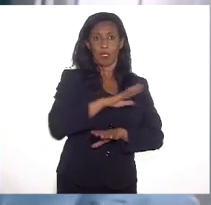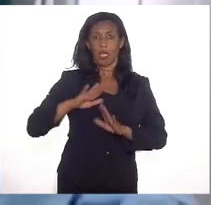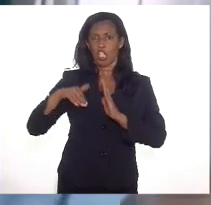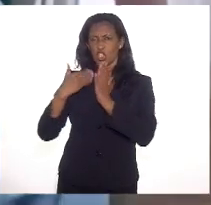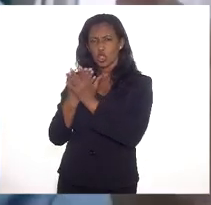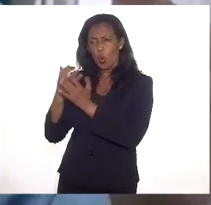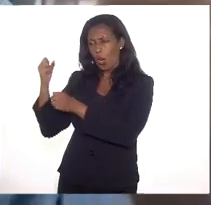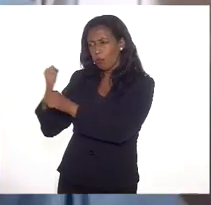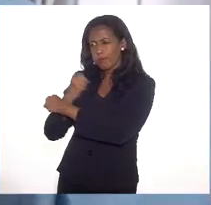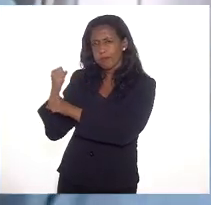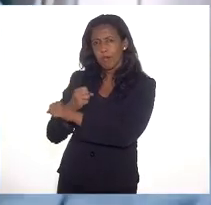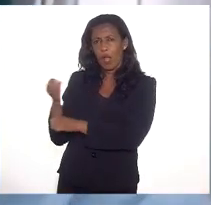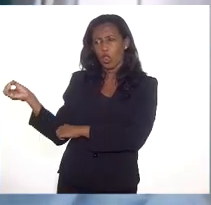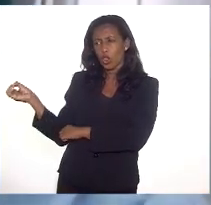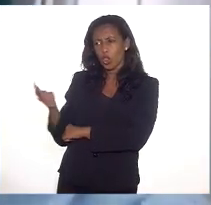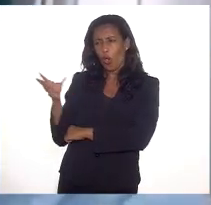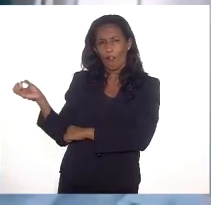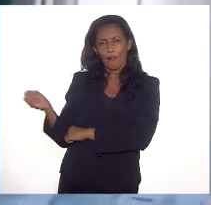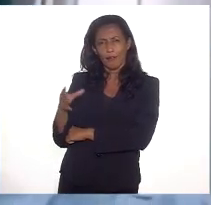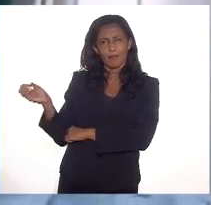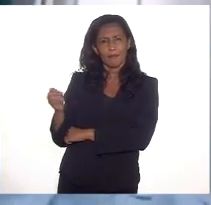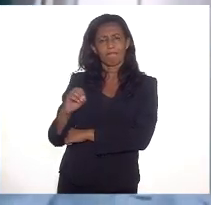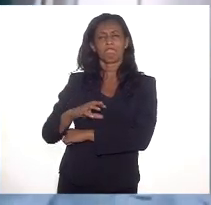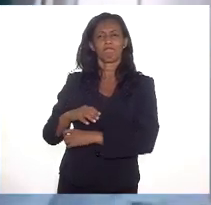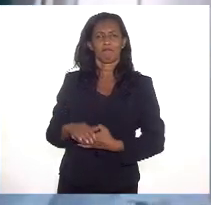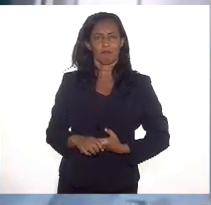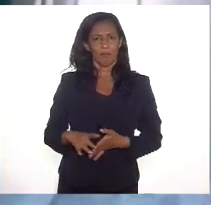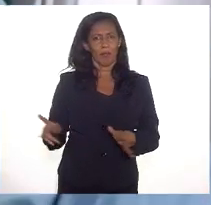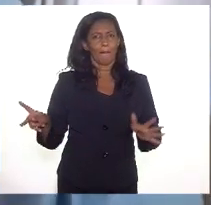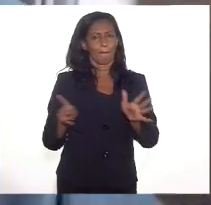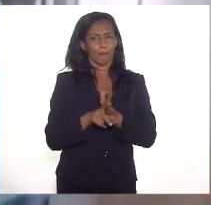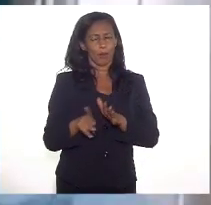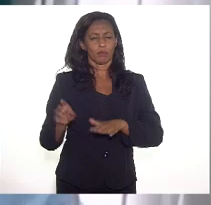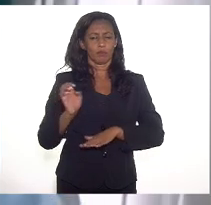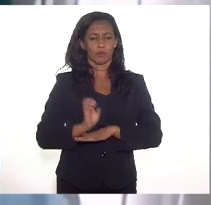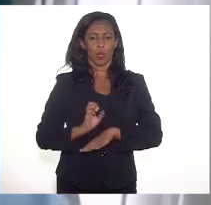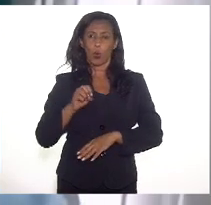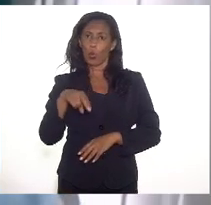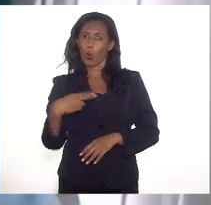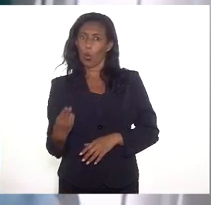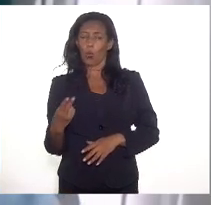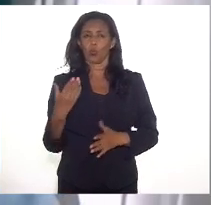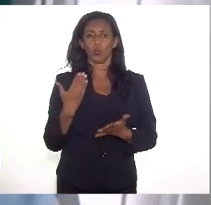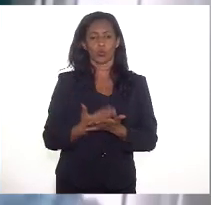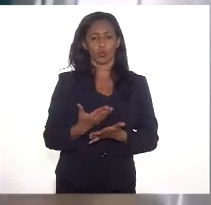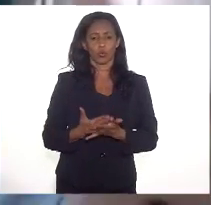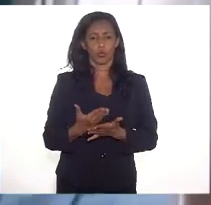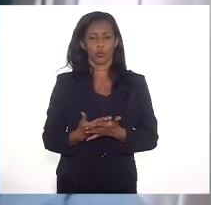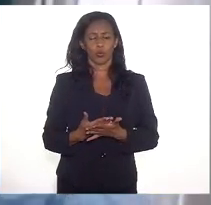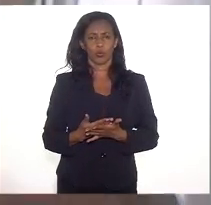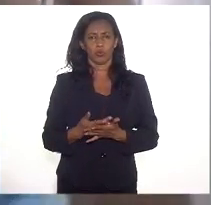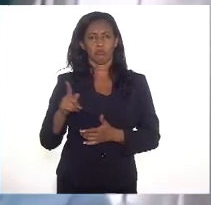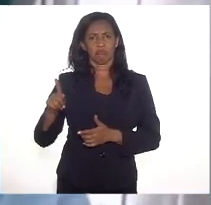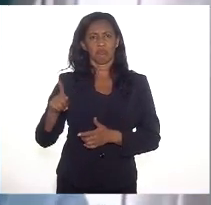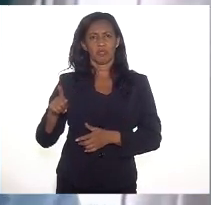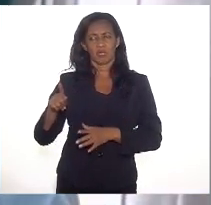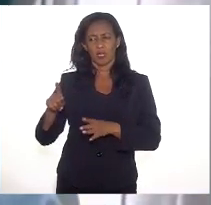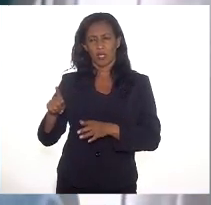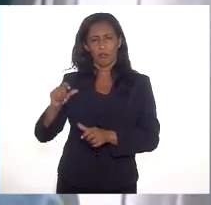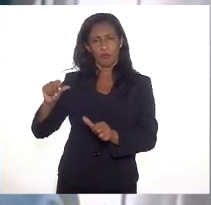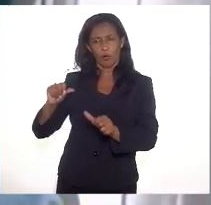zero, escolas municipalizadas, oriundas da rede estadual, ou escolas que foram desapropriadas e